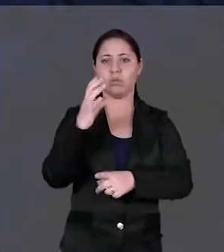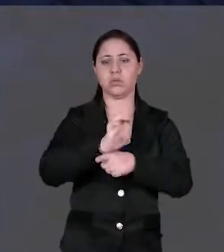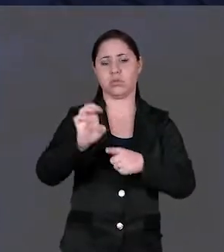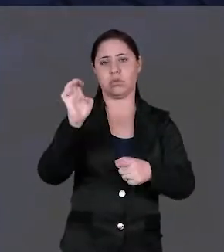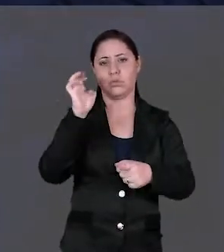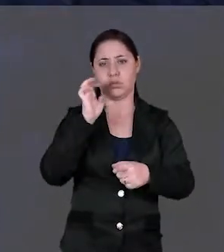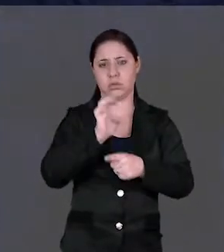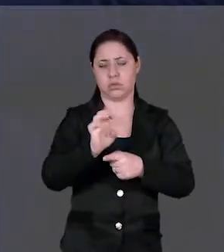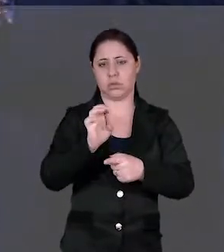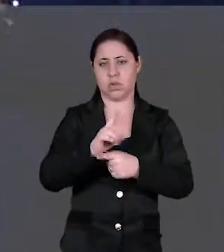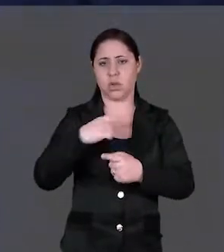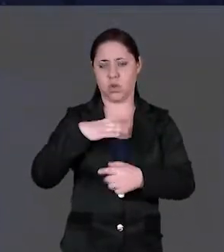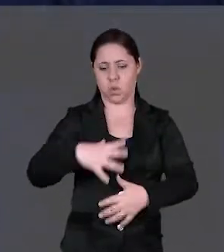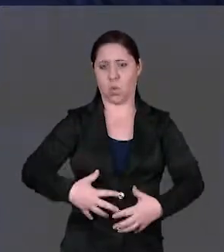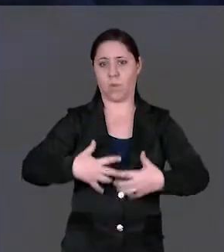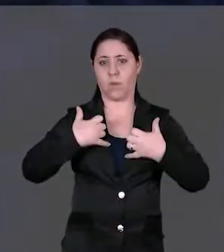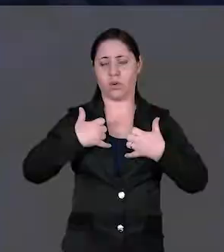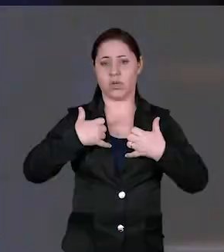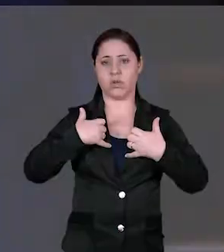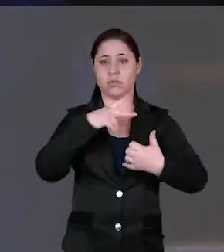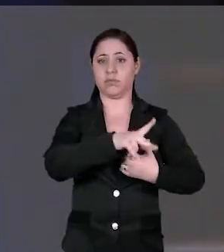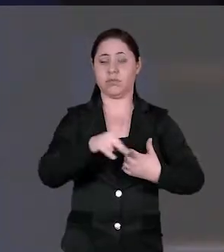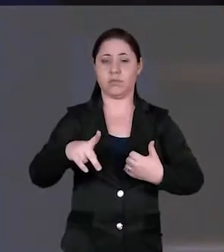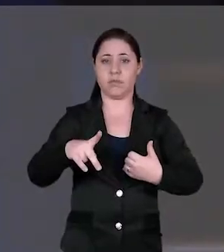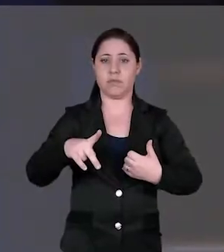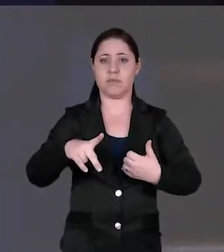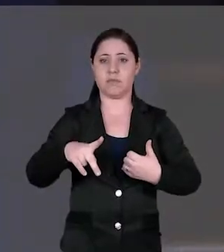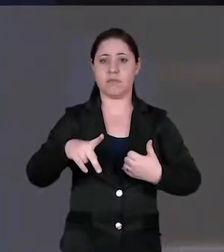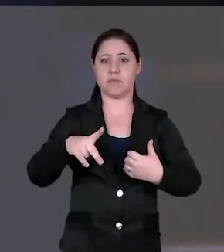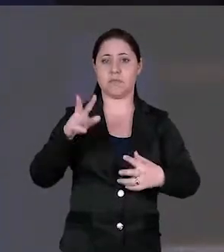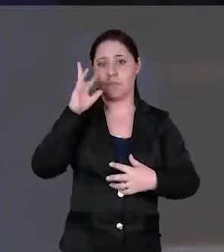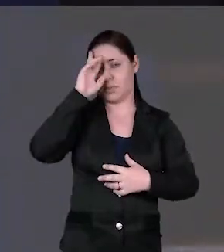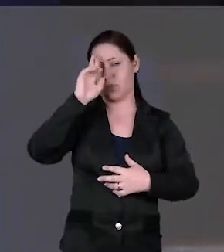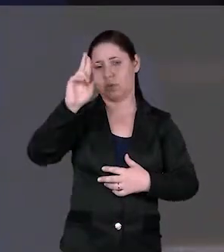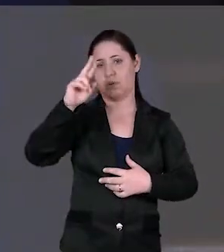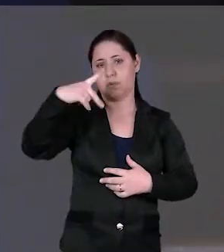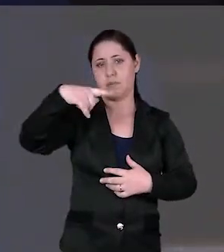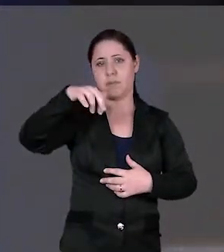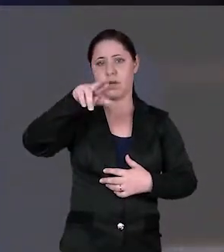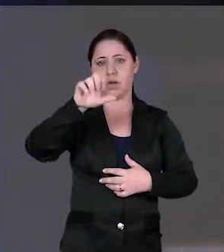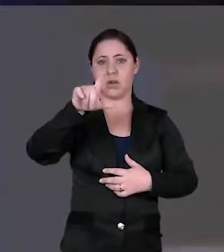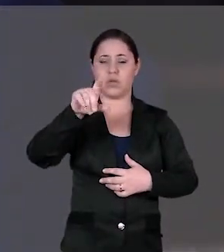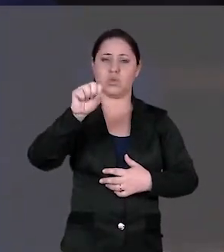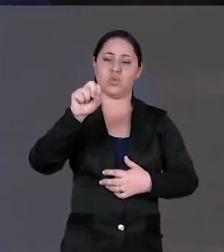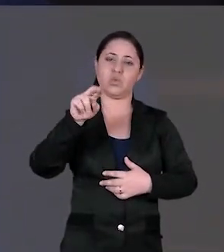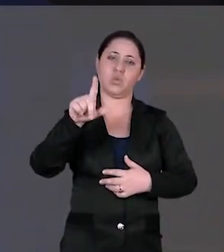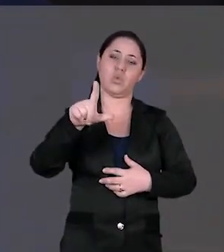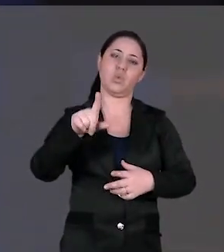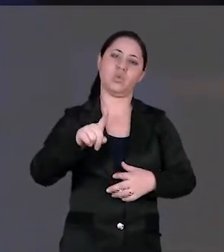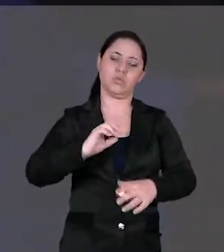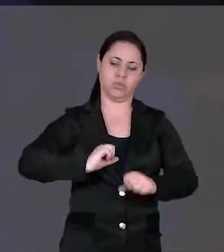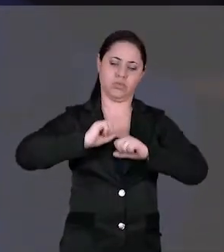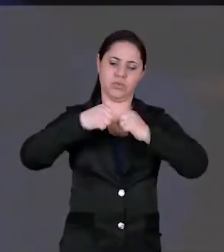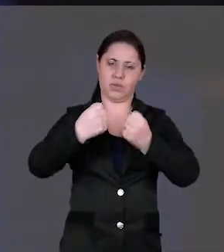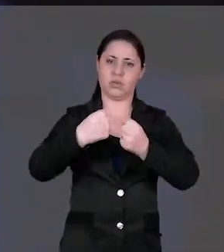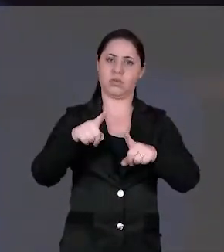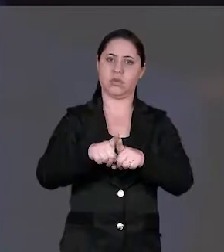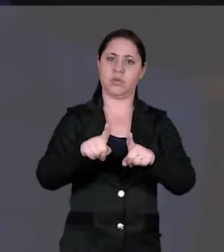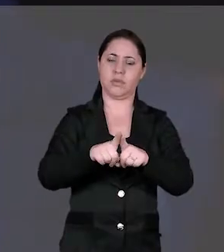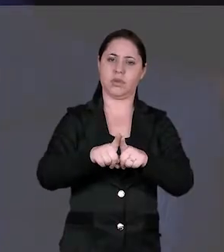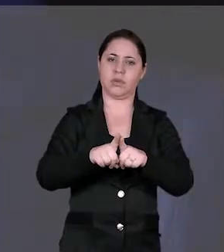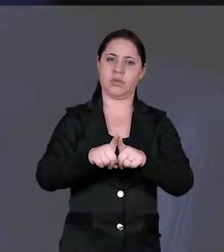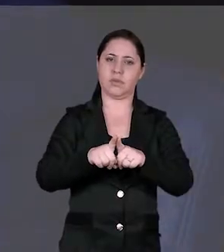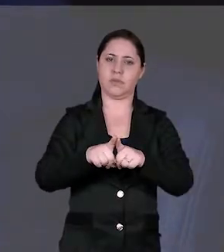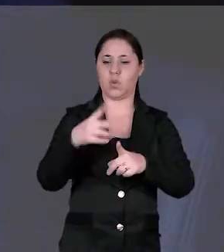Rio Grande do Sul. Uma comissão de parlamentares que atua em discussões de algumas ações feitas por esses